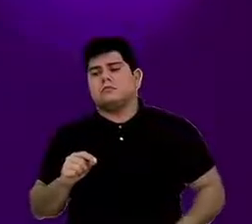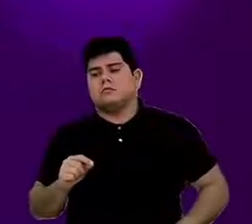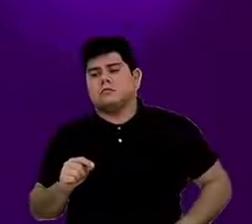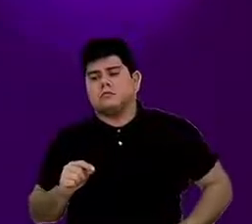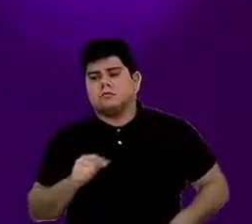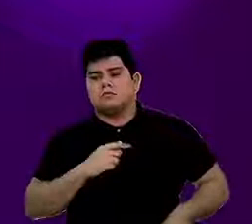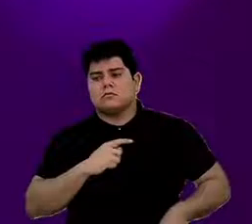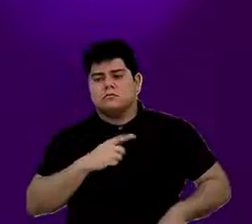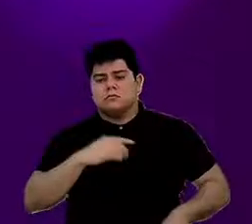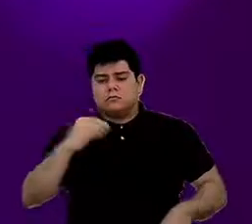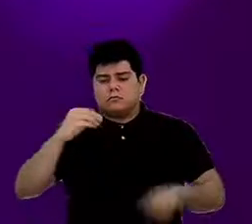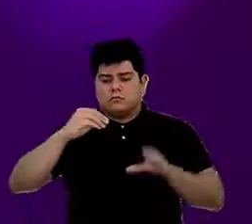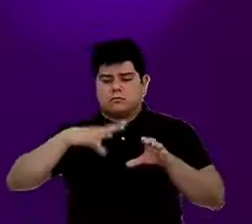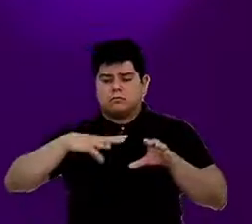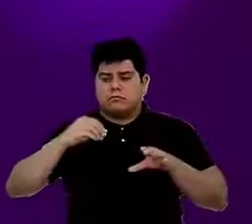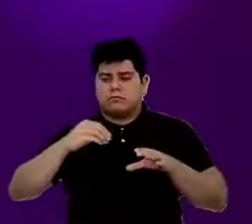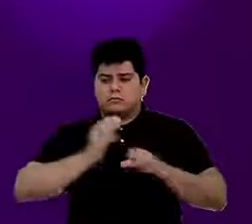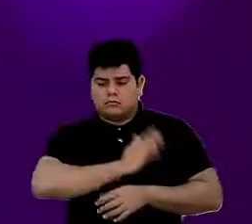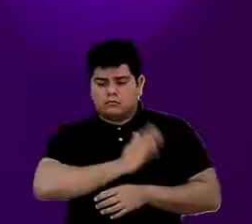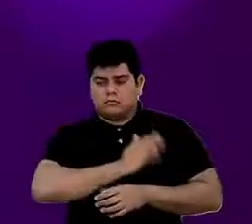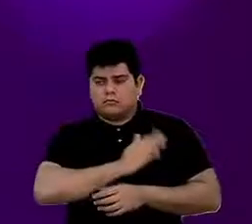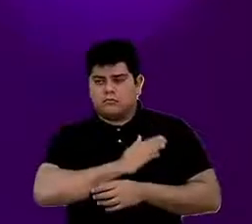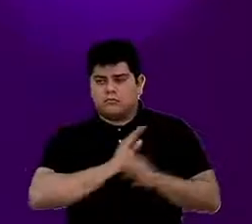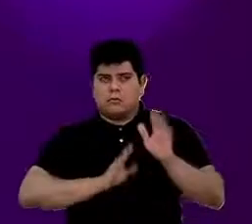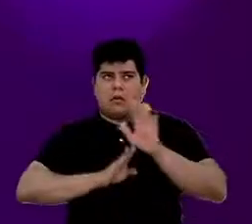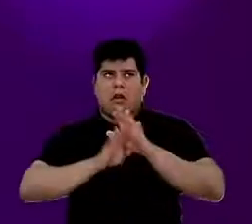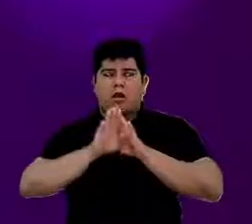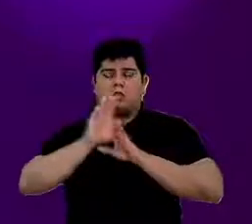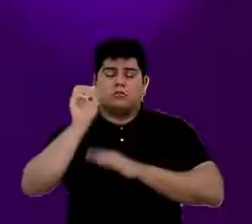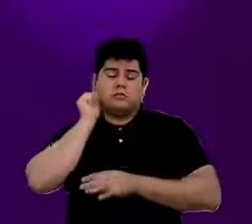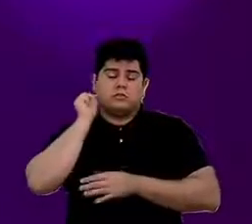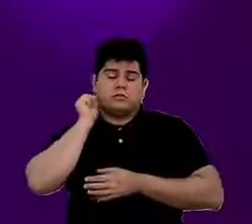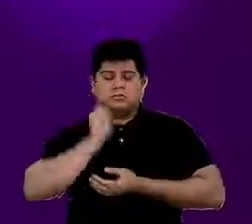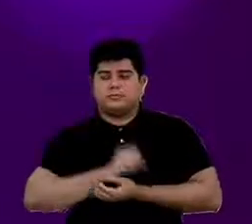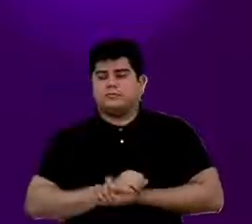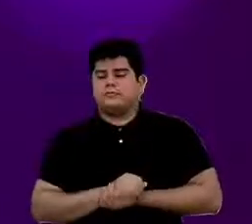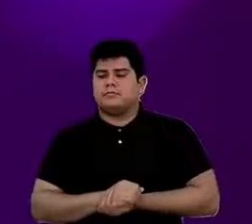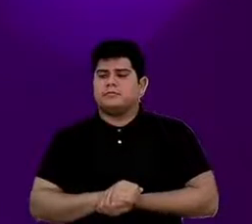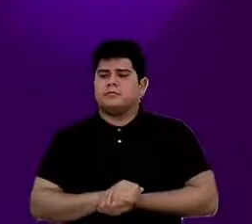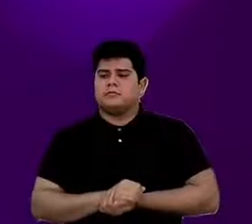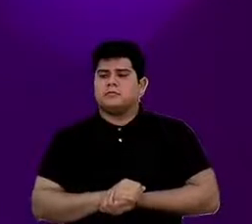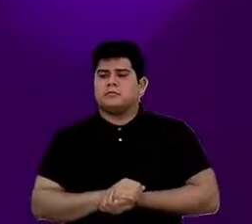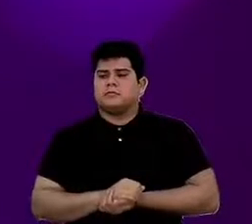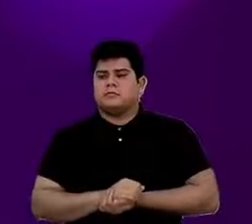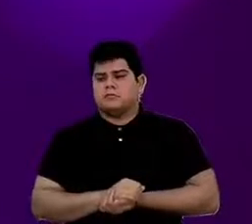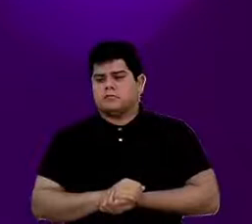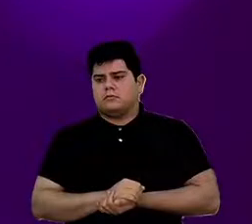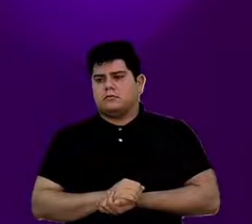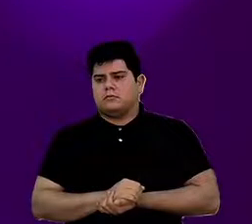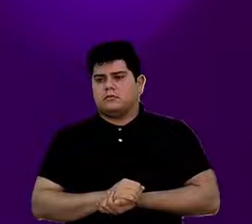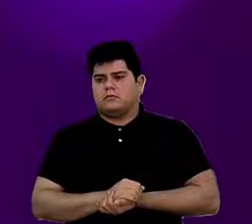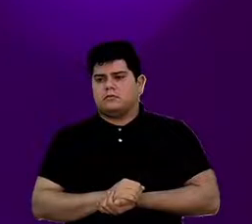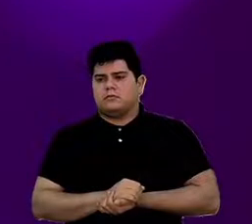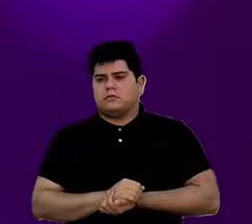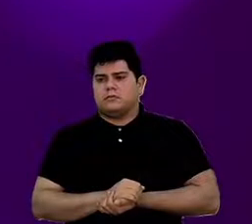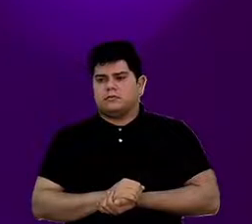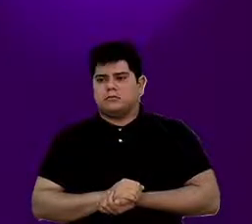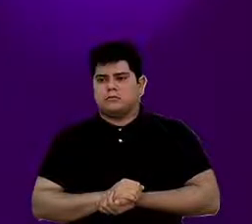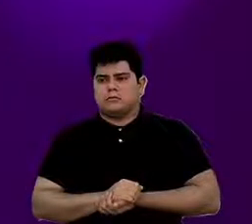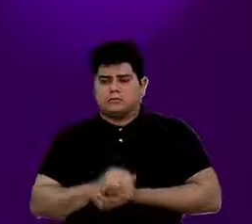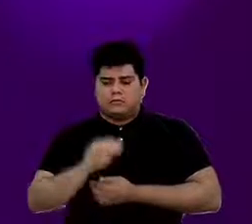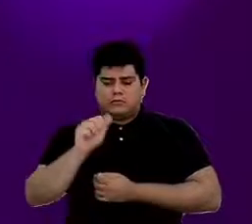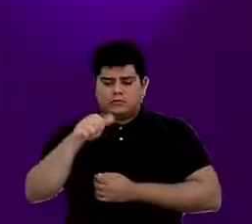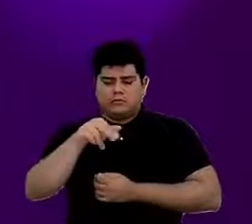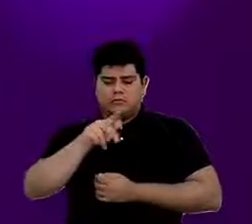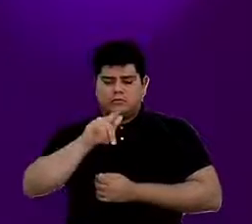tomográfico do ventrículo esquerdo no pico do estresse. Sobre a angio-TC de coronárias, então, nós já discutimos,